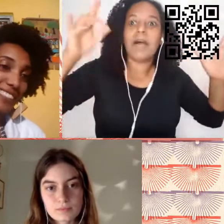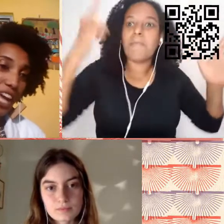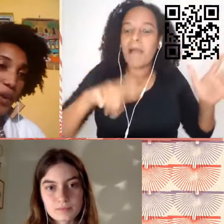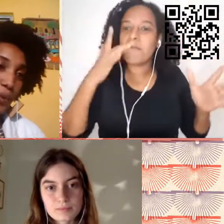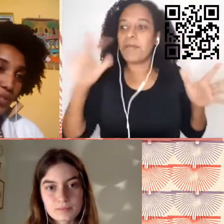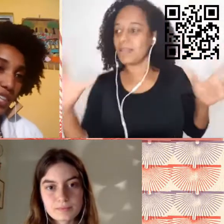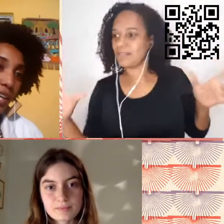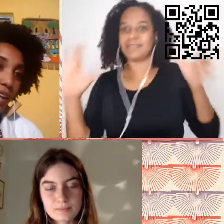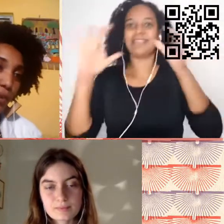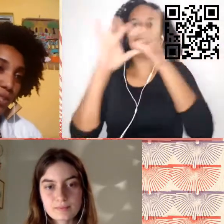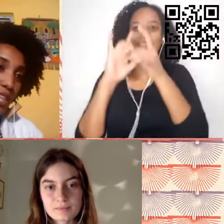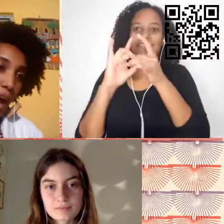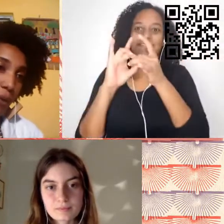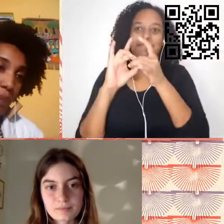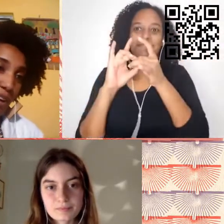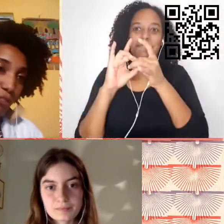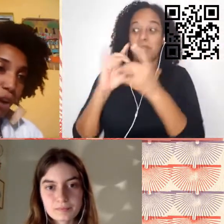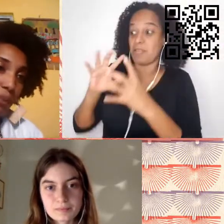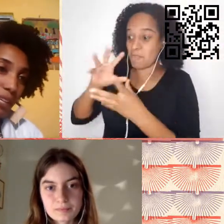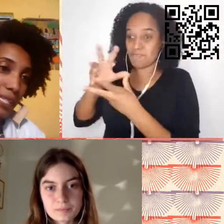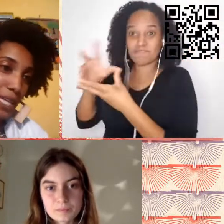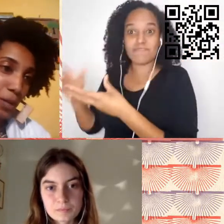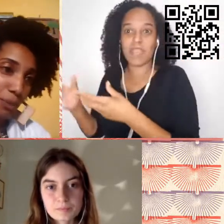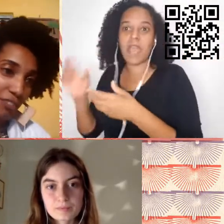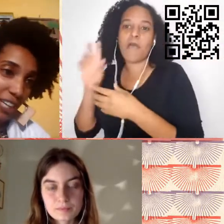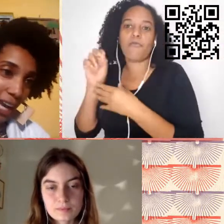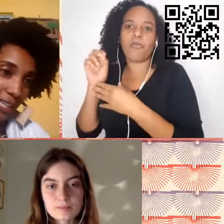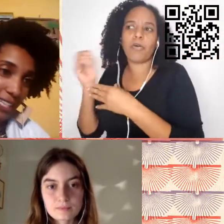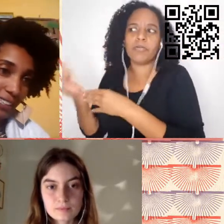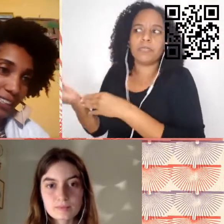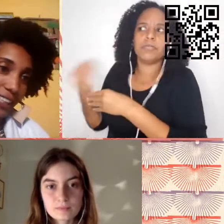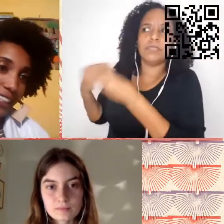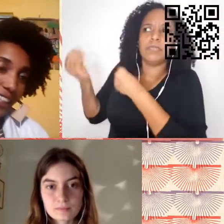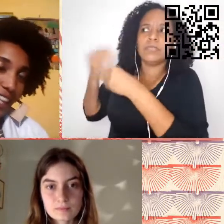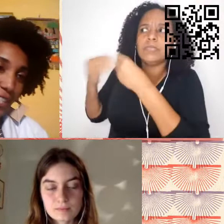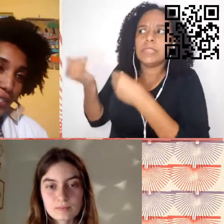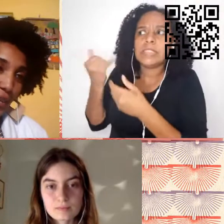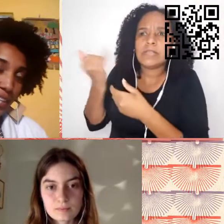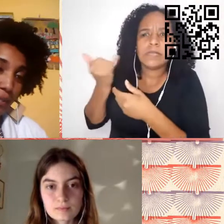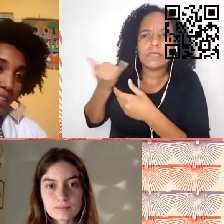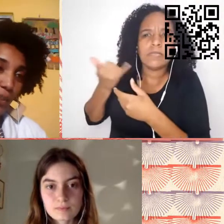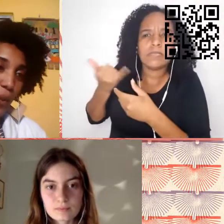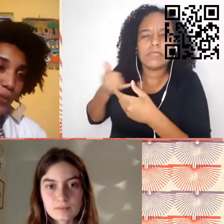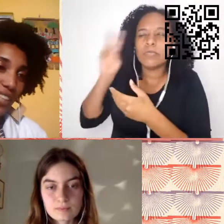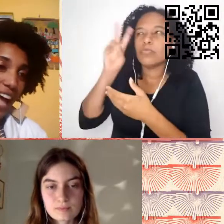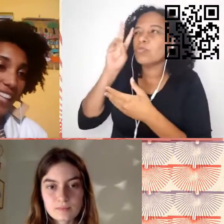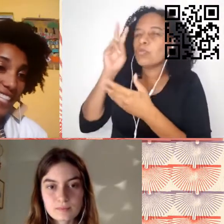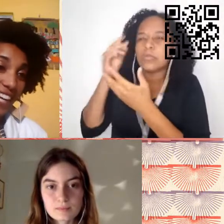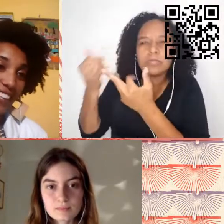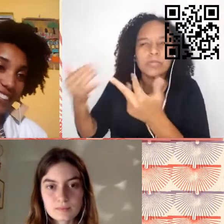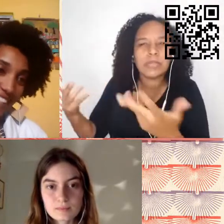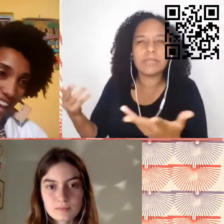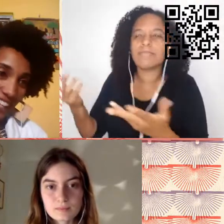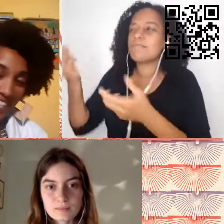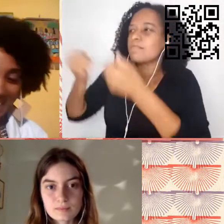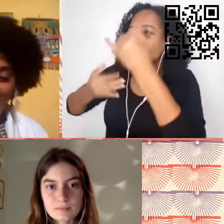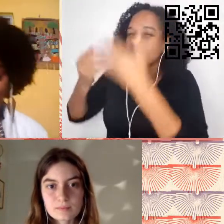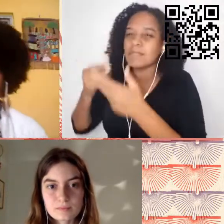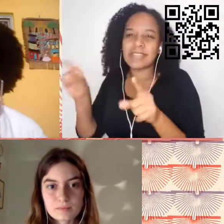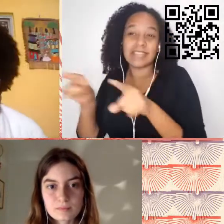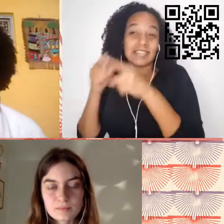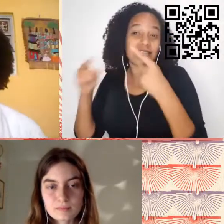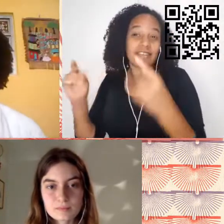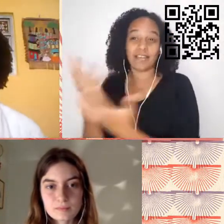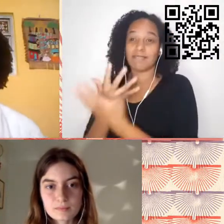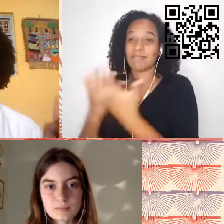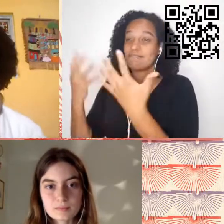complementar, né? Eu consegui associar o que a minha avó me trazia como referência, né? Das histórias contadas e cantadas.